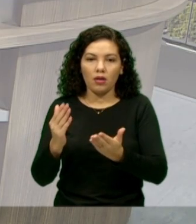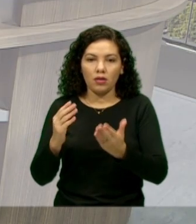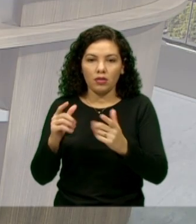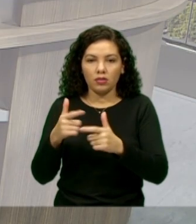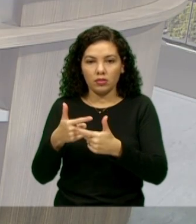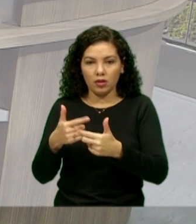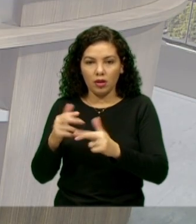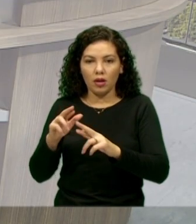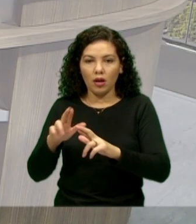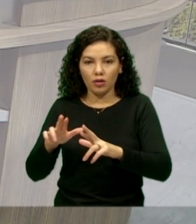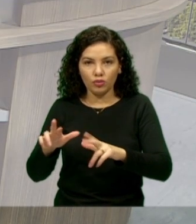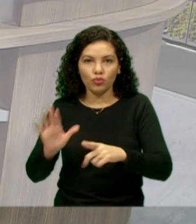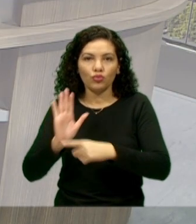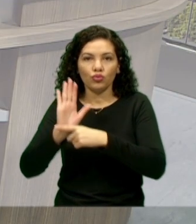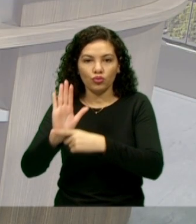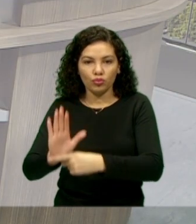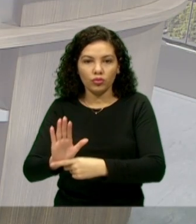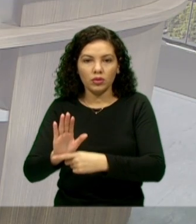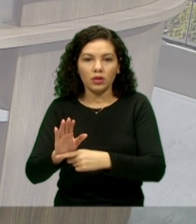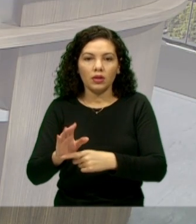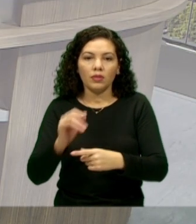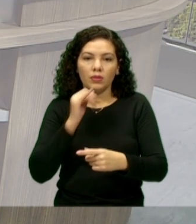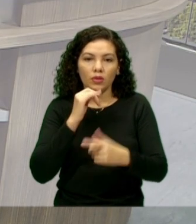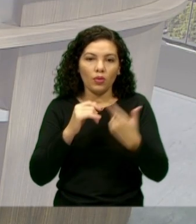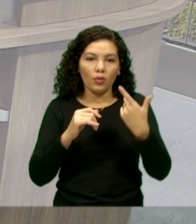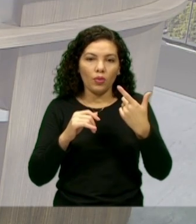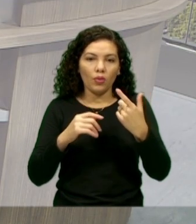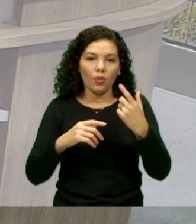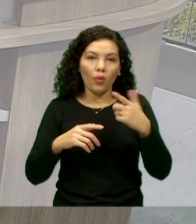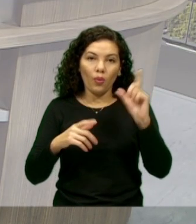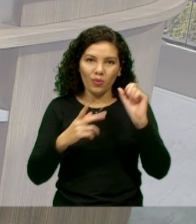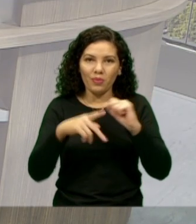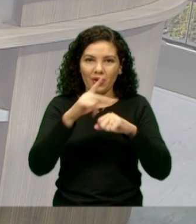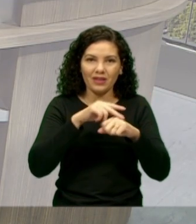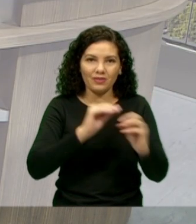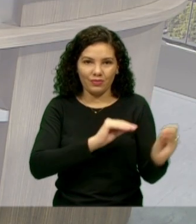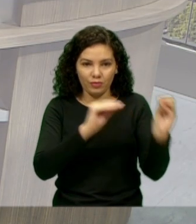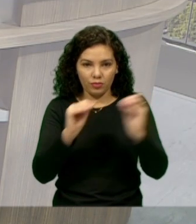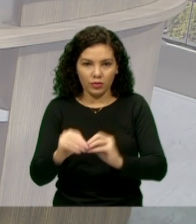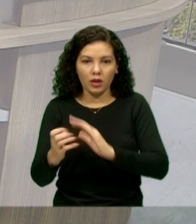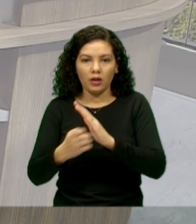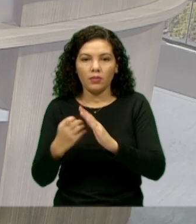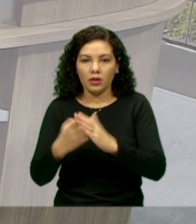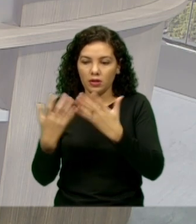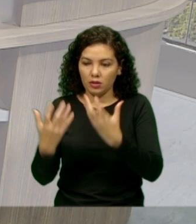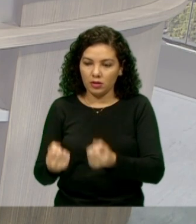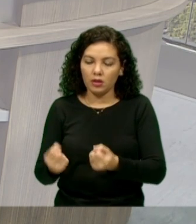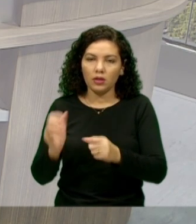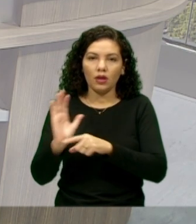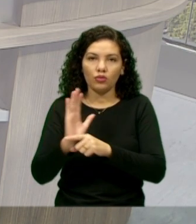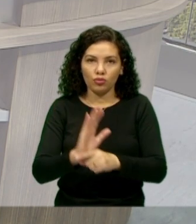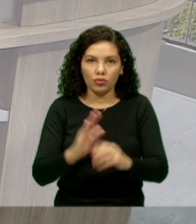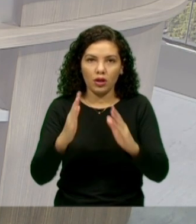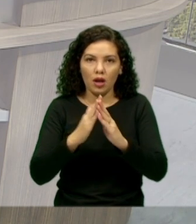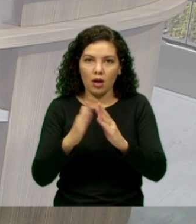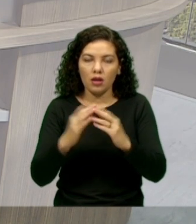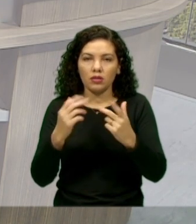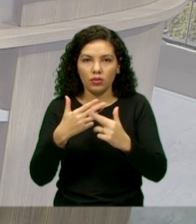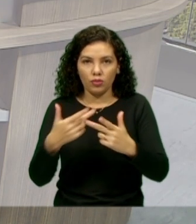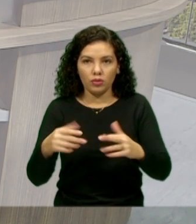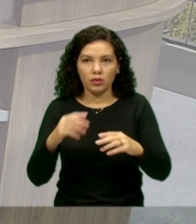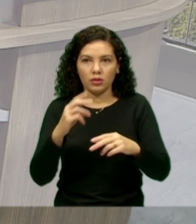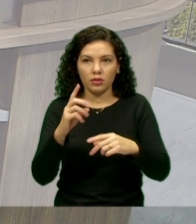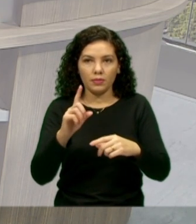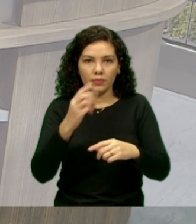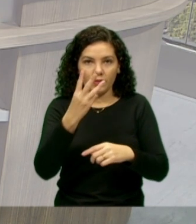admite um empregado que vem de fora do país, lhe dá todas as condições de moradia por 30 dias, depois